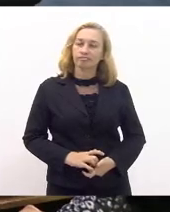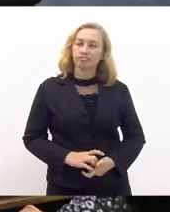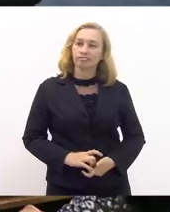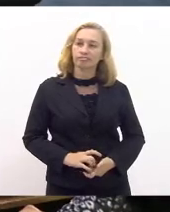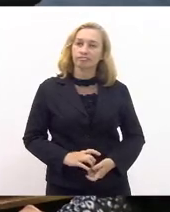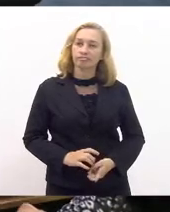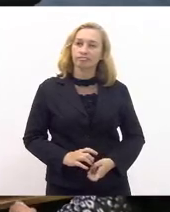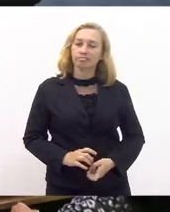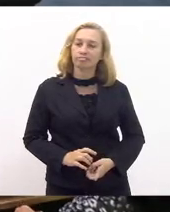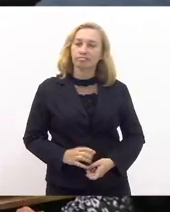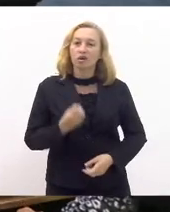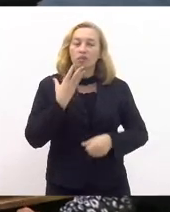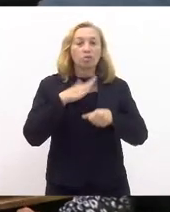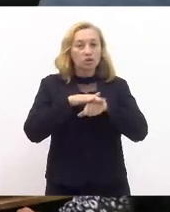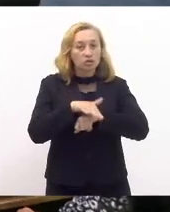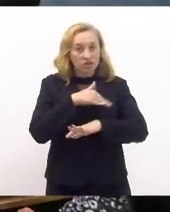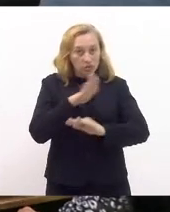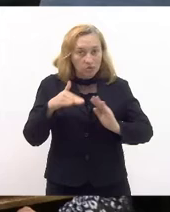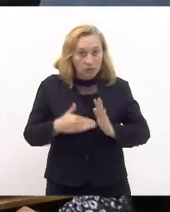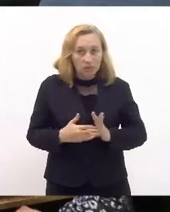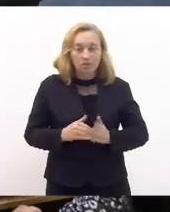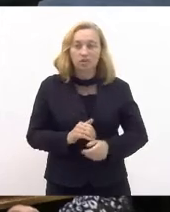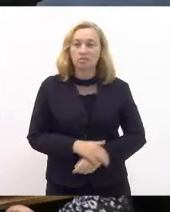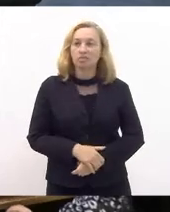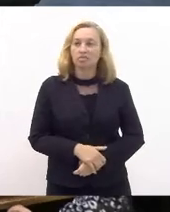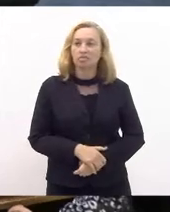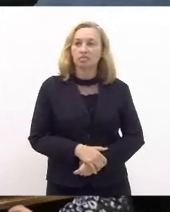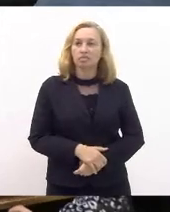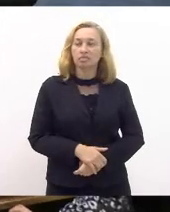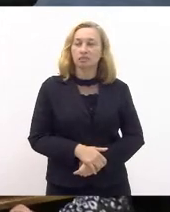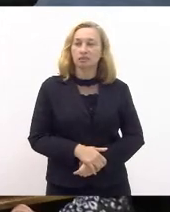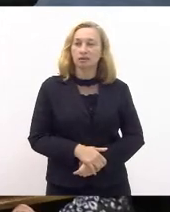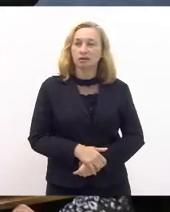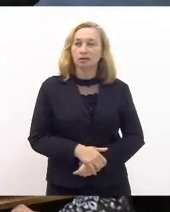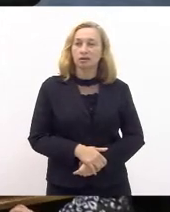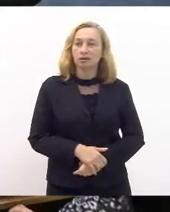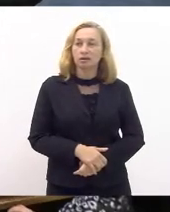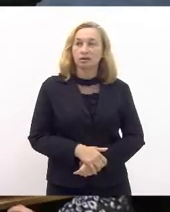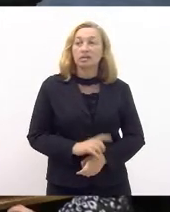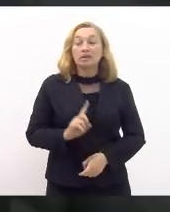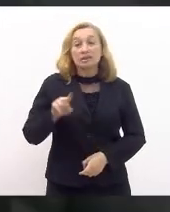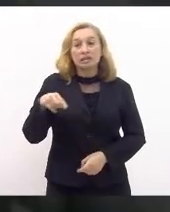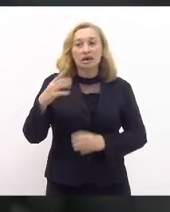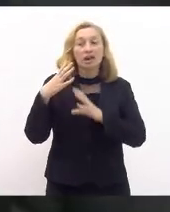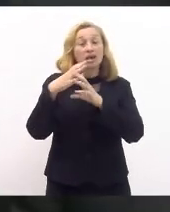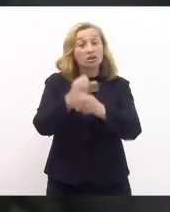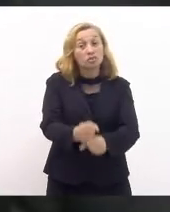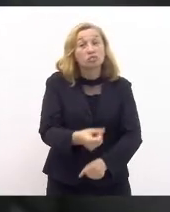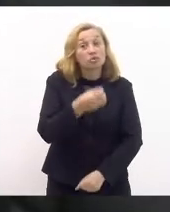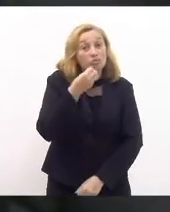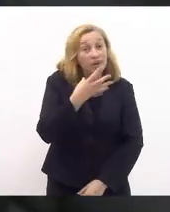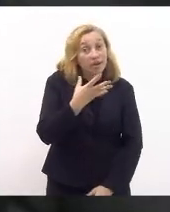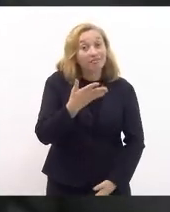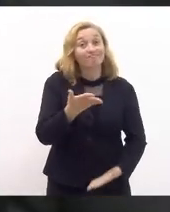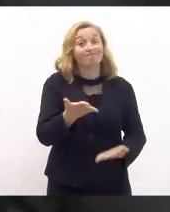Alô? Boa noite a todos. Bom, deputado, é que depois o senhor resumiu muito bem.